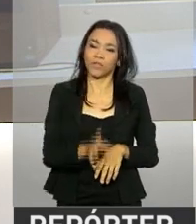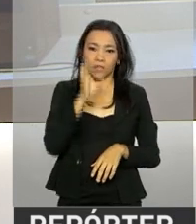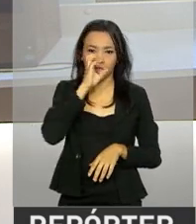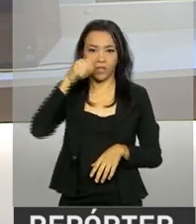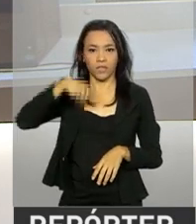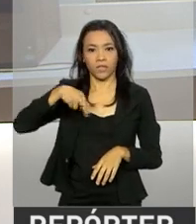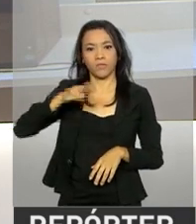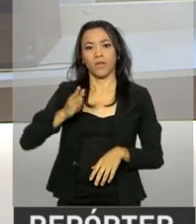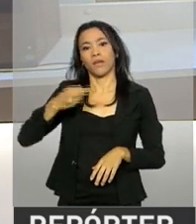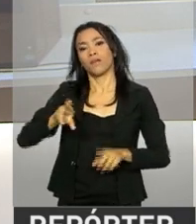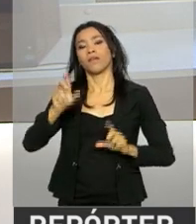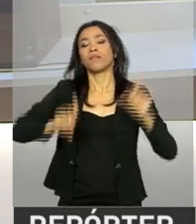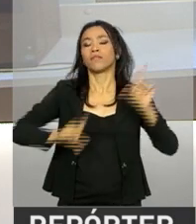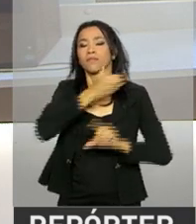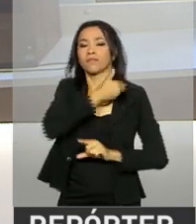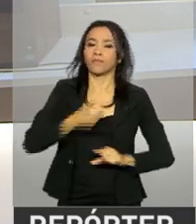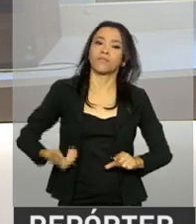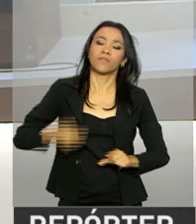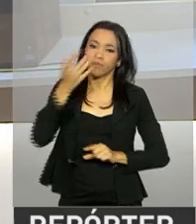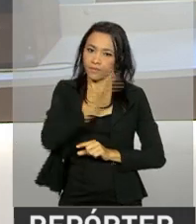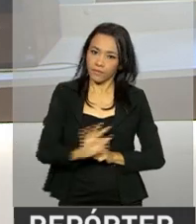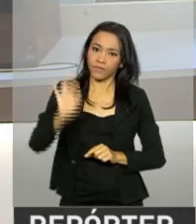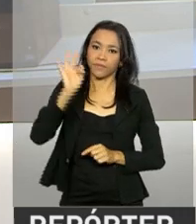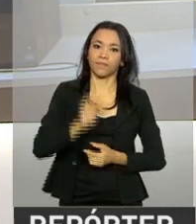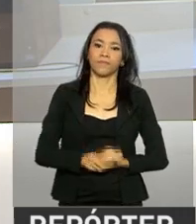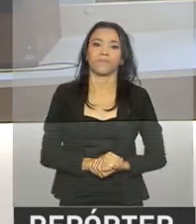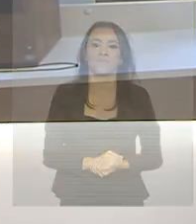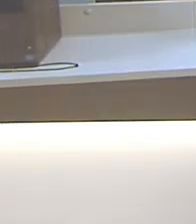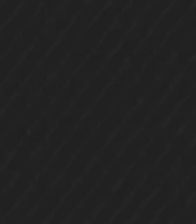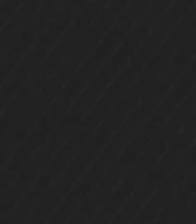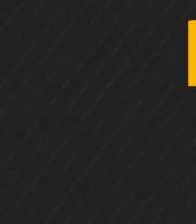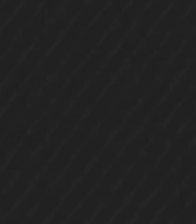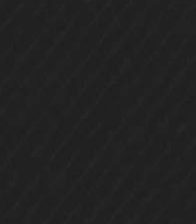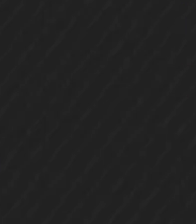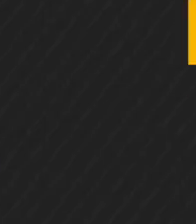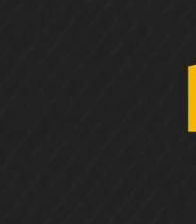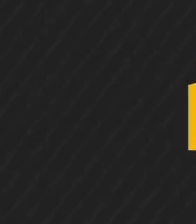com a gente aqui na NBR a TV do Governo Federal